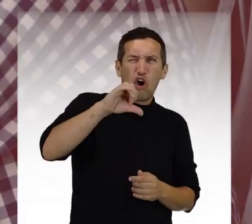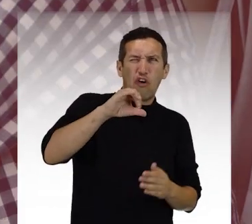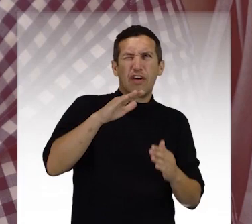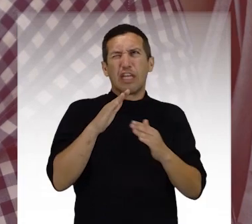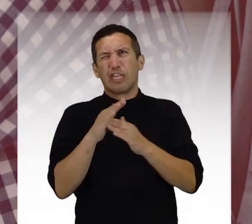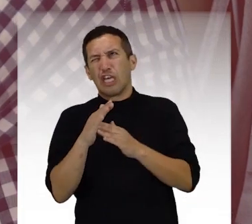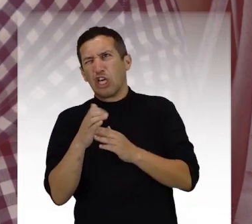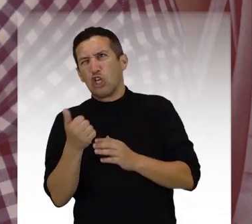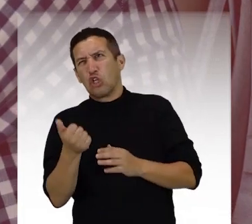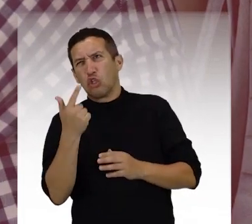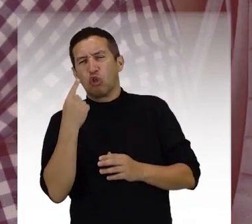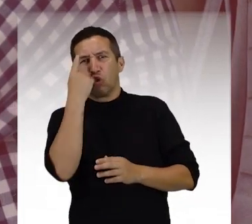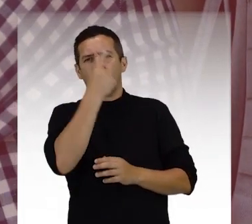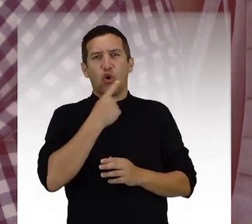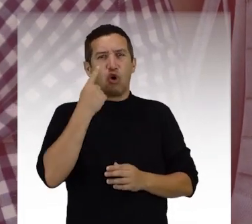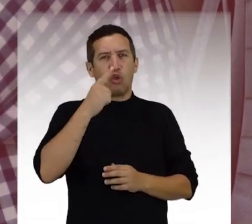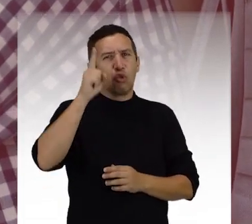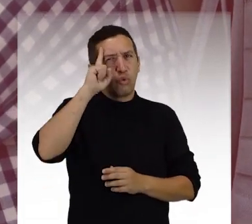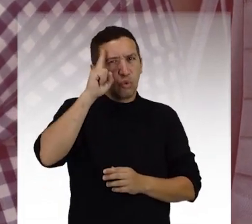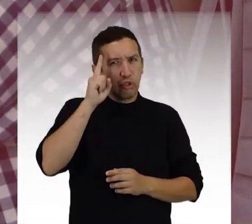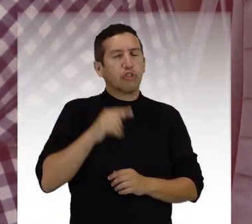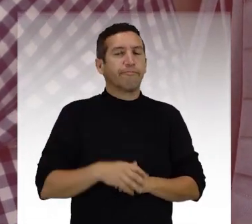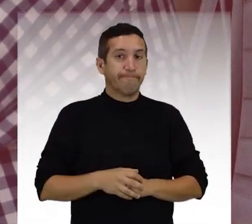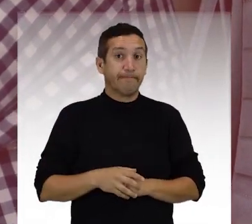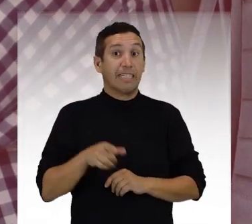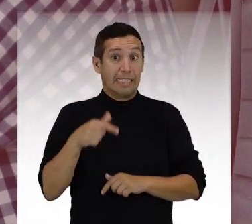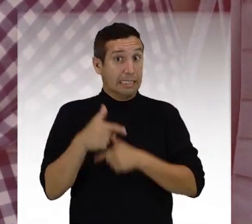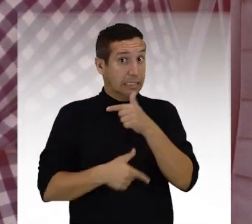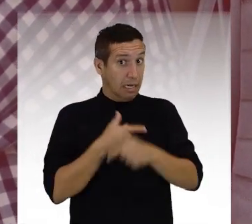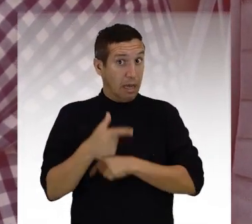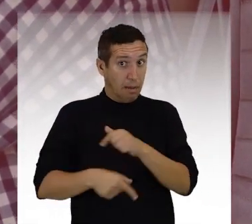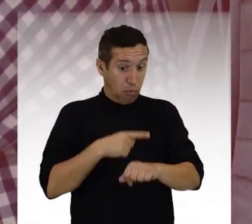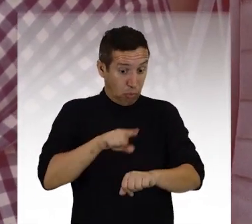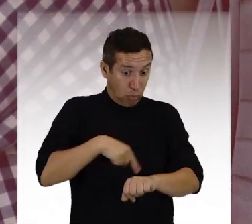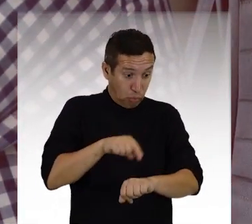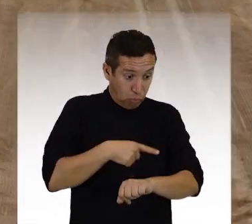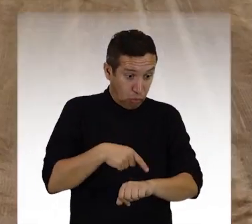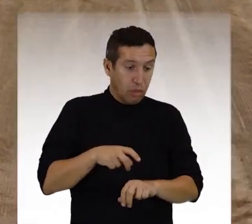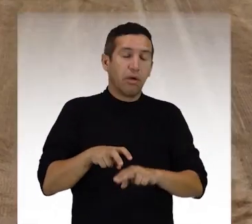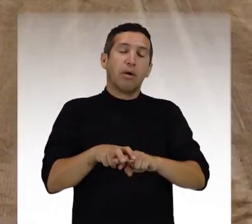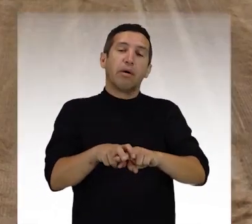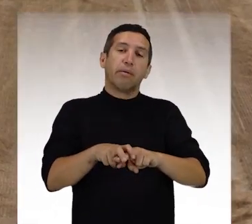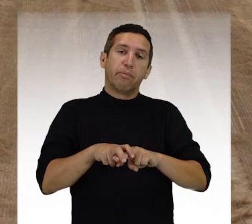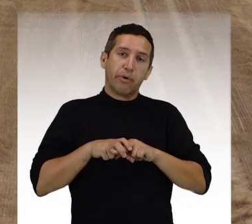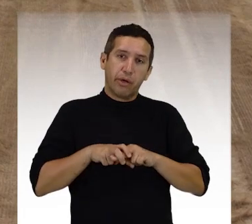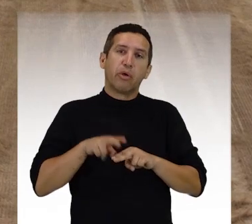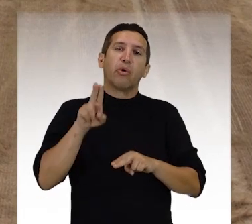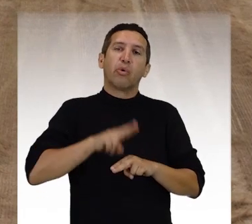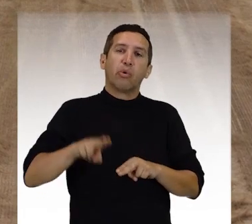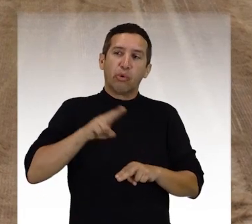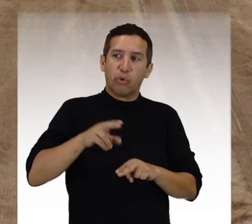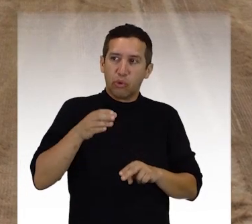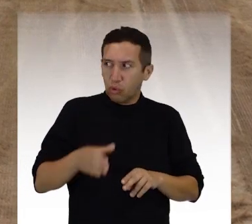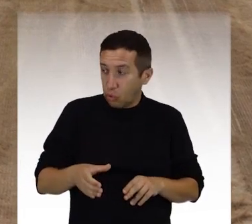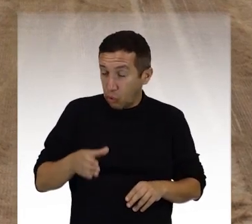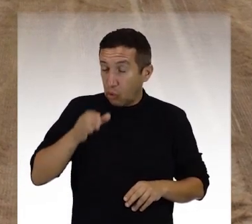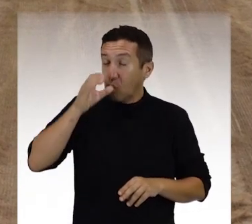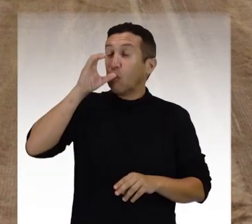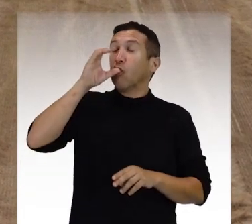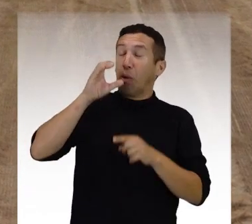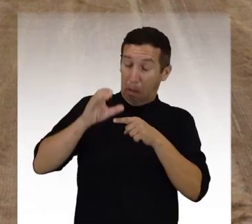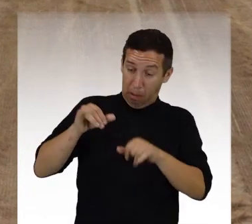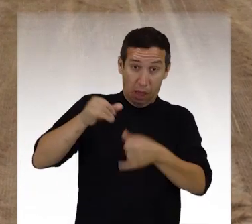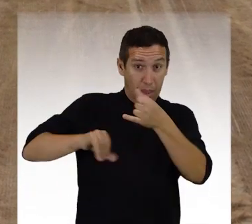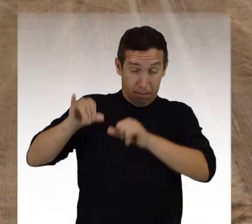56,60% laboram todos os dias entre 9 e 12 horas diárias. As informações confirmam que a jornada